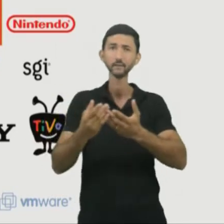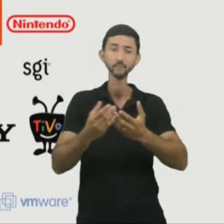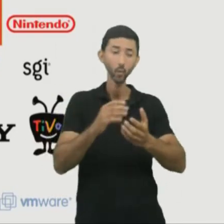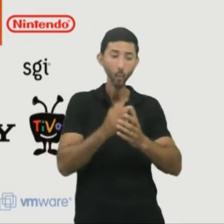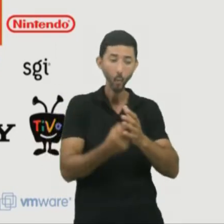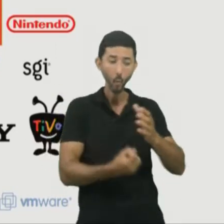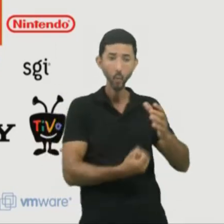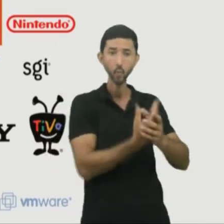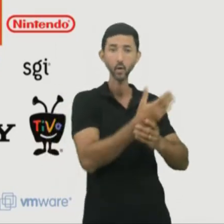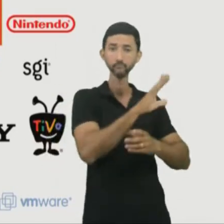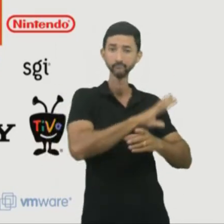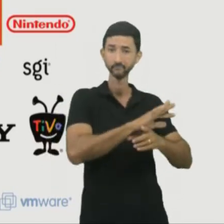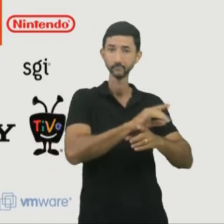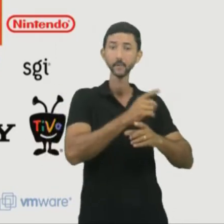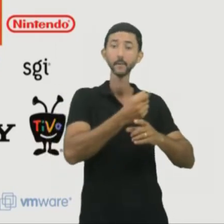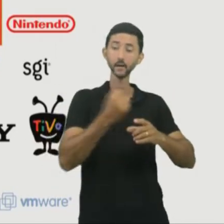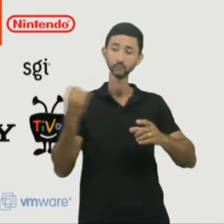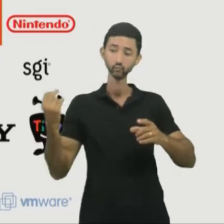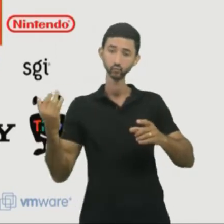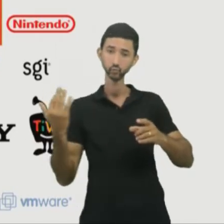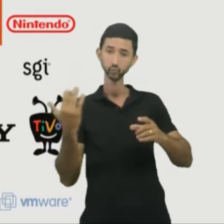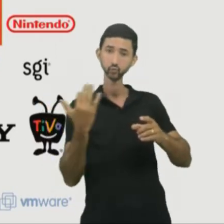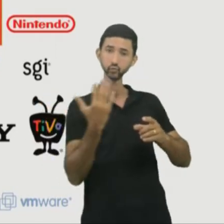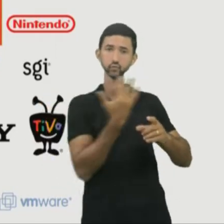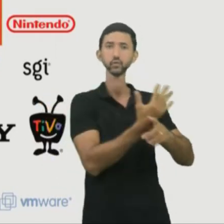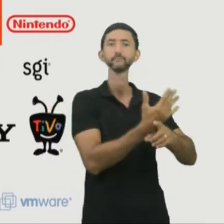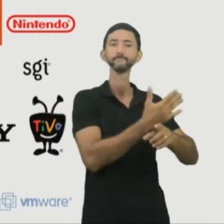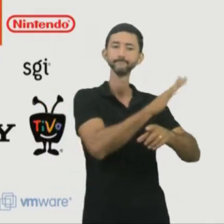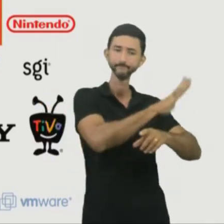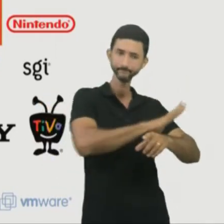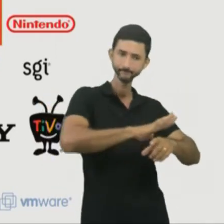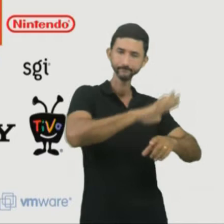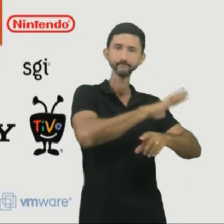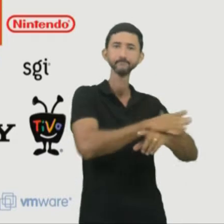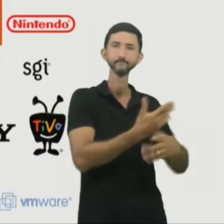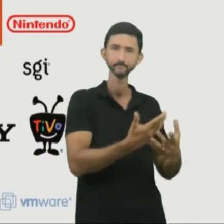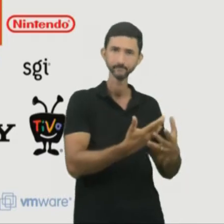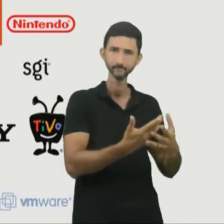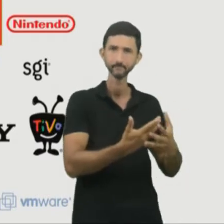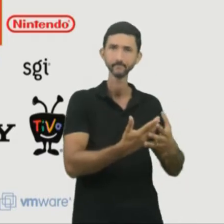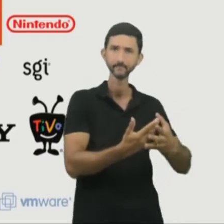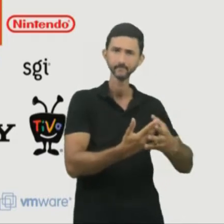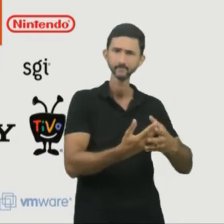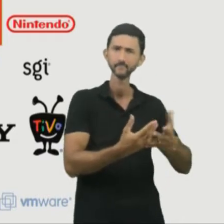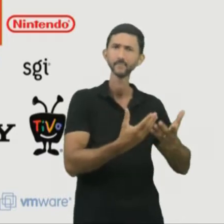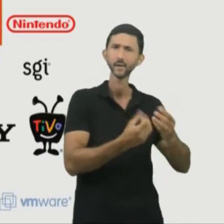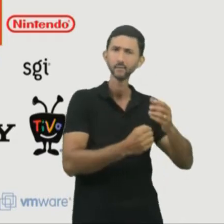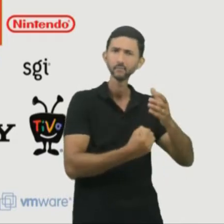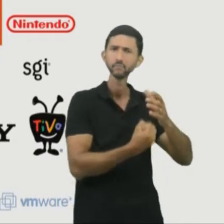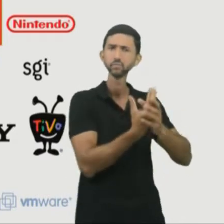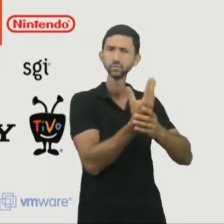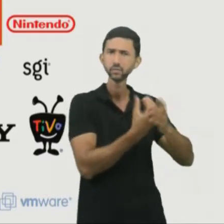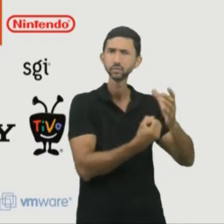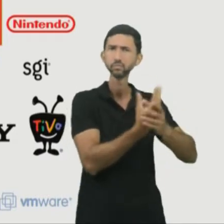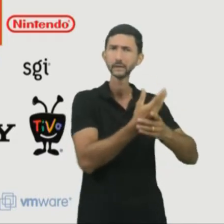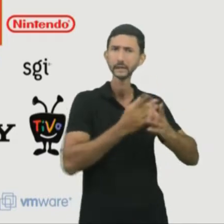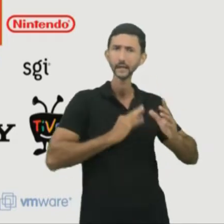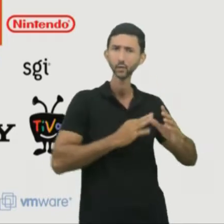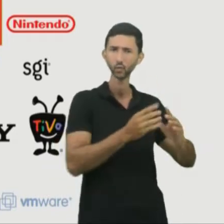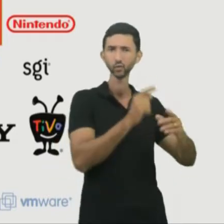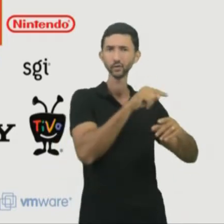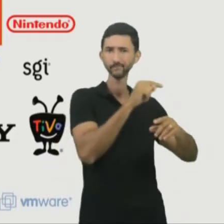Silício, é lá que possuem o seu tecnopolo. É lá que possuem a produção da sua